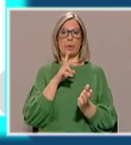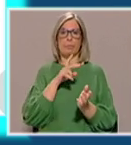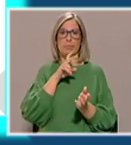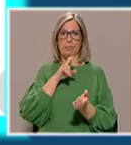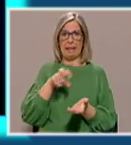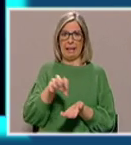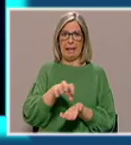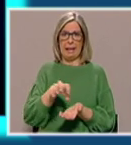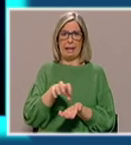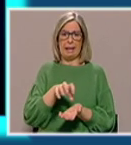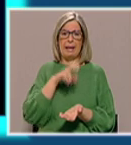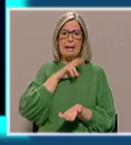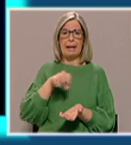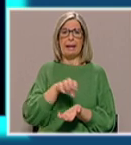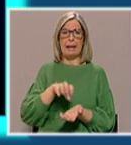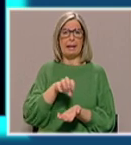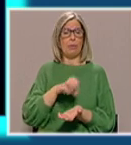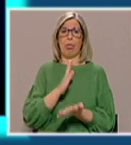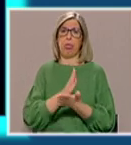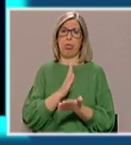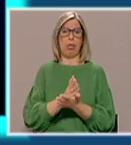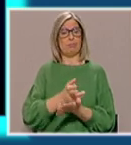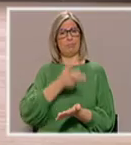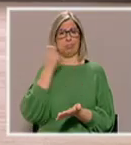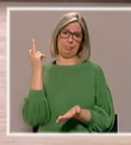Ou comigo, neste caso. Olha, já respondi às perguntas todas.